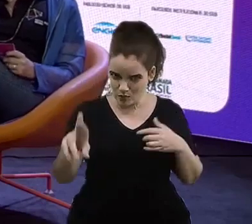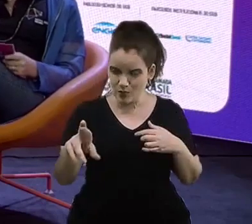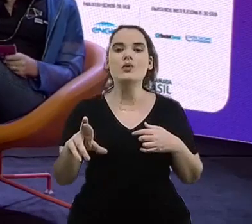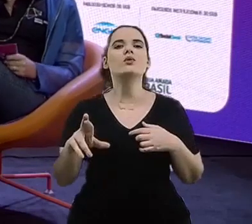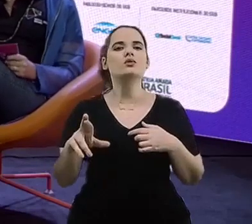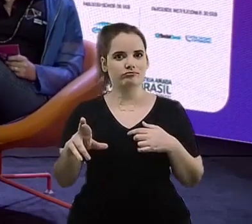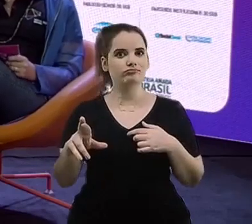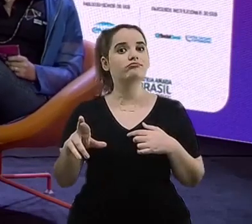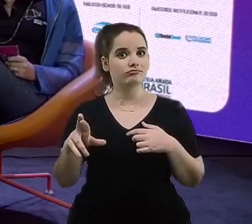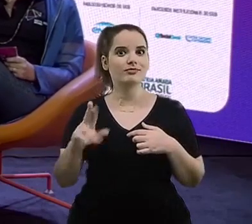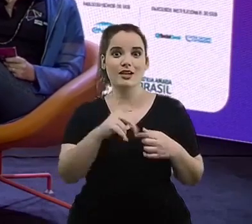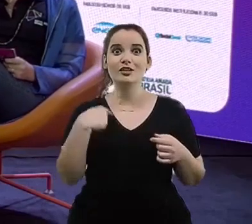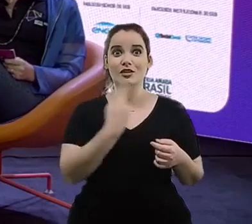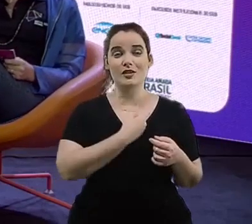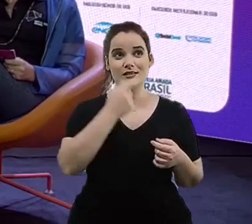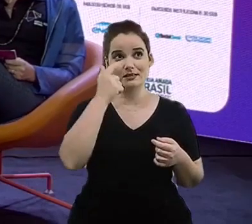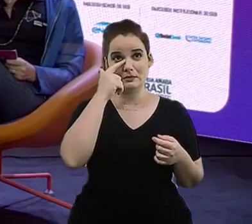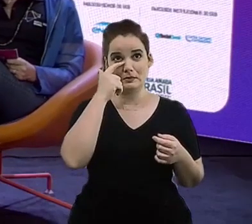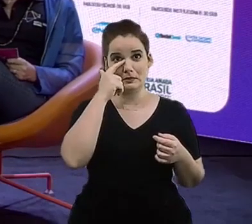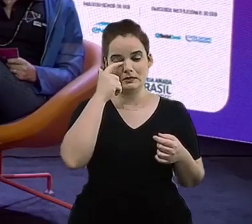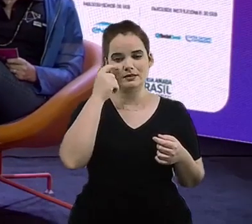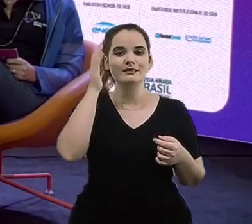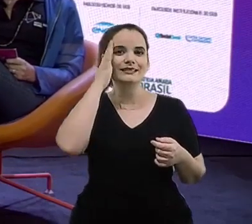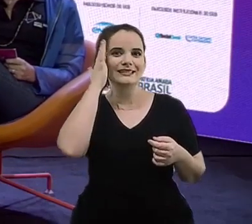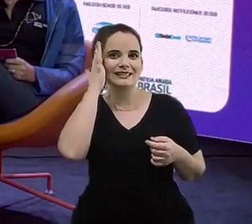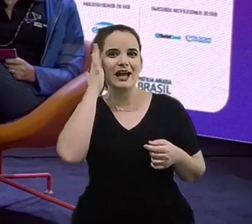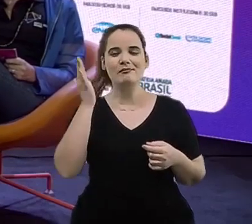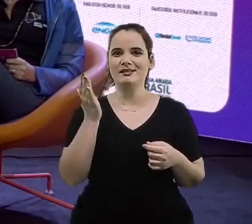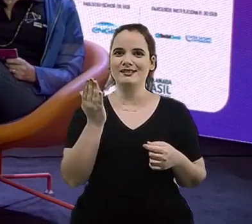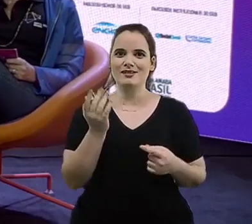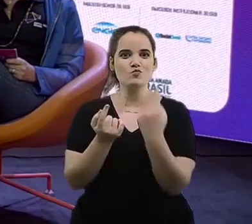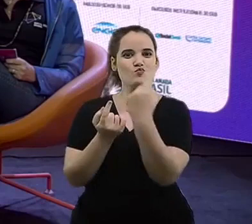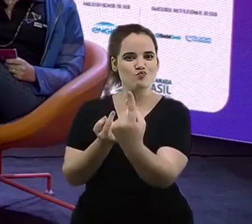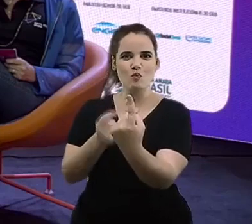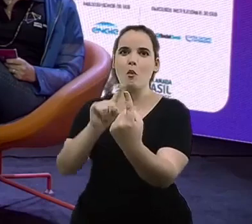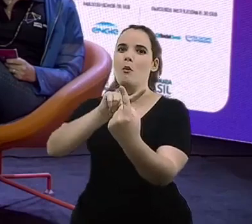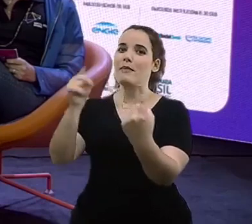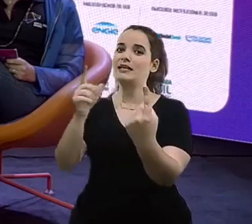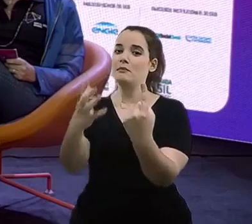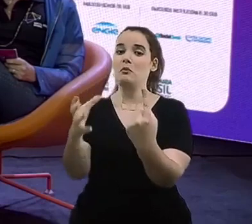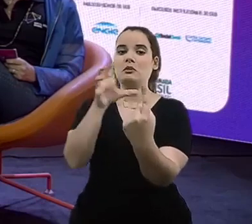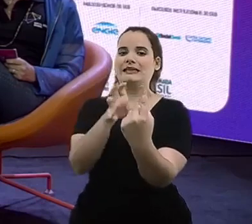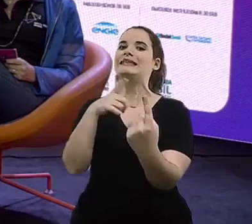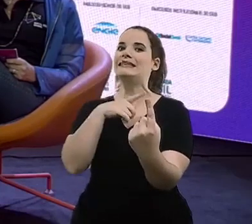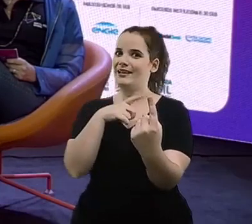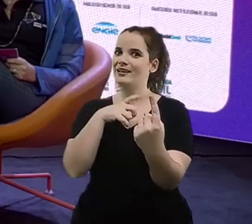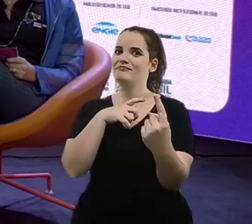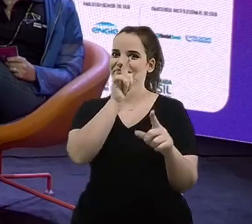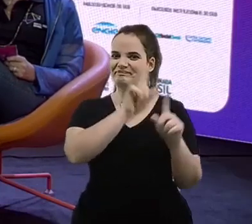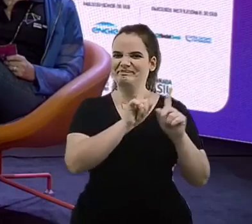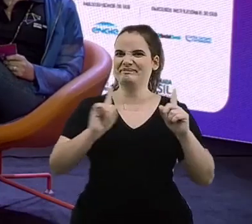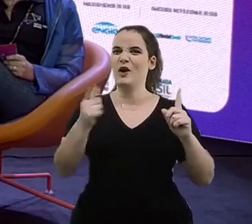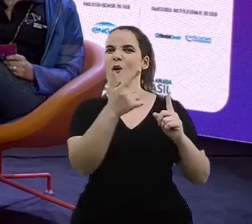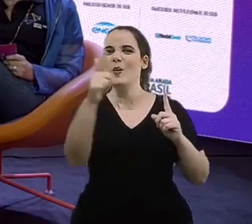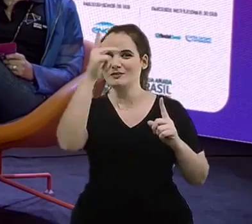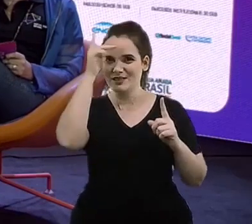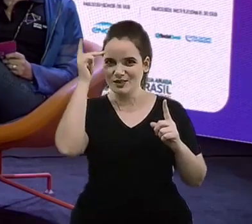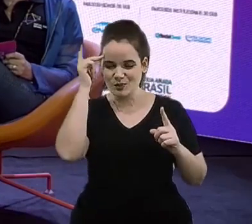toda a parte de impacto, que é aquilo que a gente, né, sabe que é o mais difícil, é a pior escolha, a mais difícil, é aquela que a